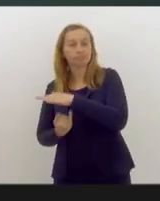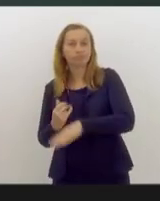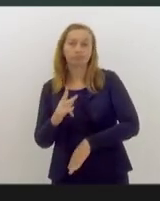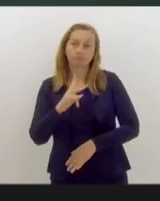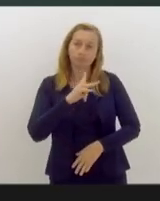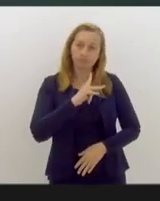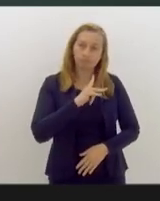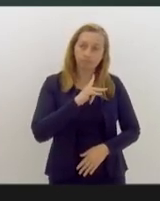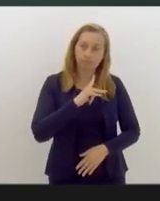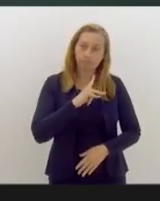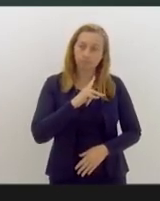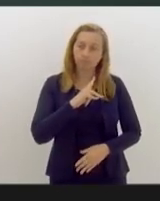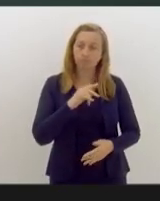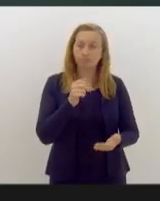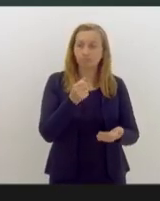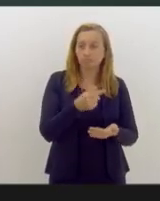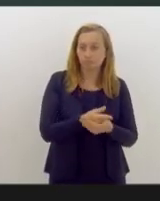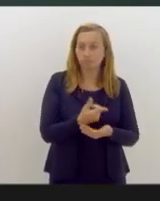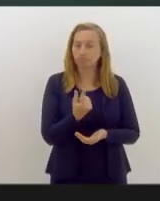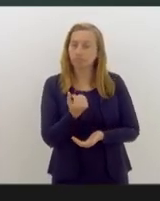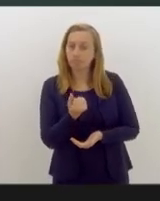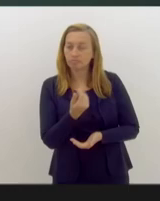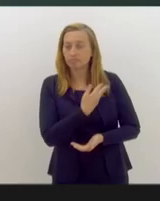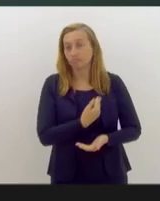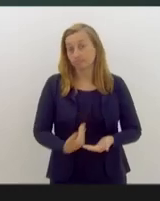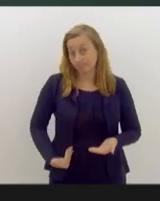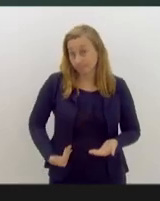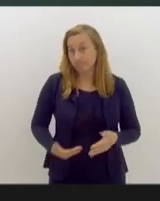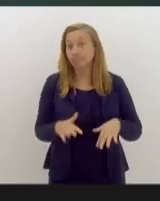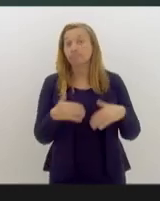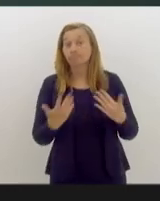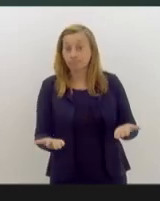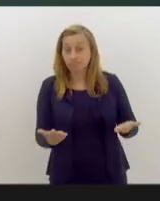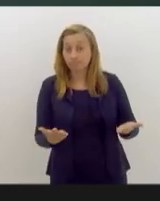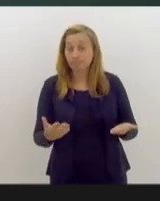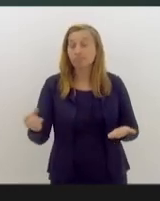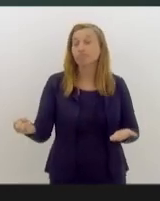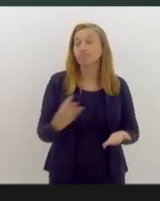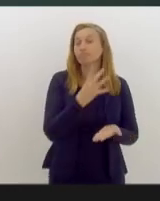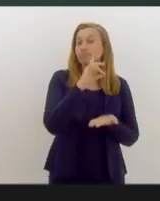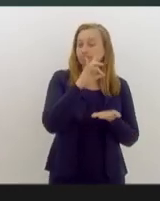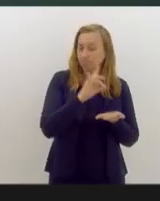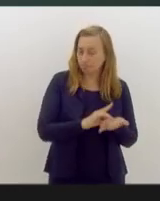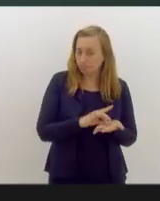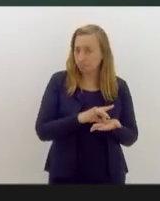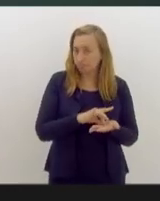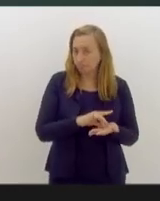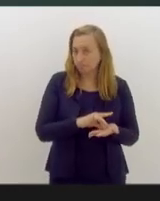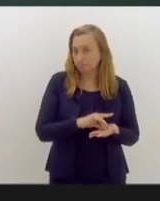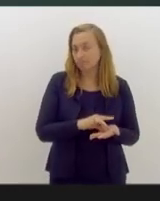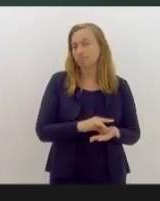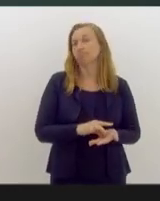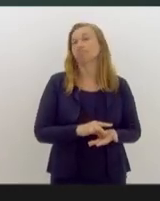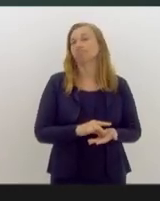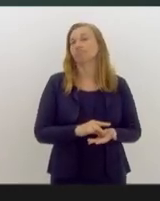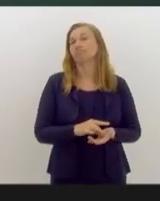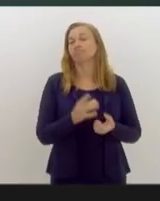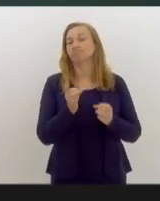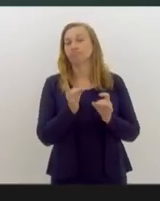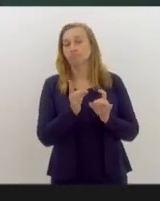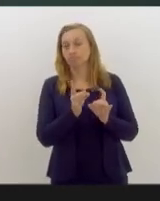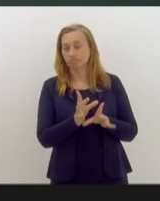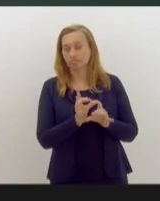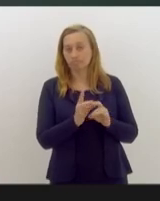privada comprada com dinheiro público. Portanto, é uma nova realidade de privatização